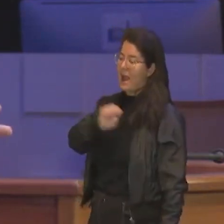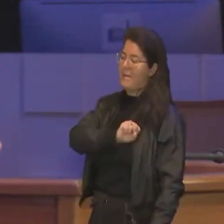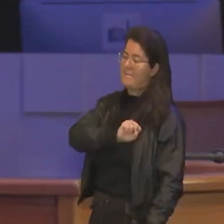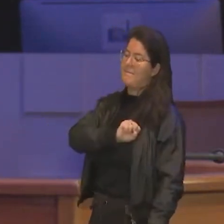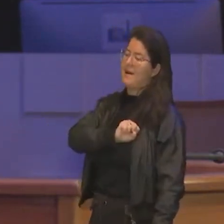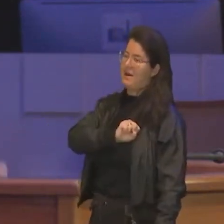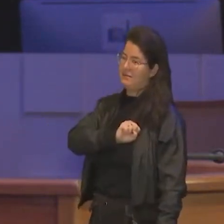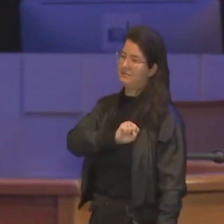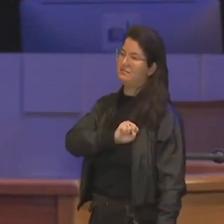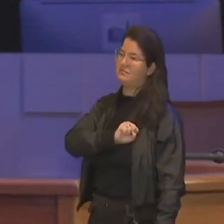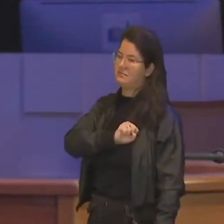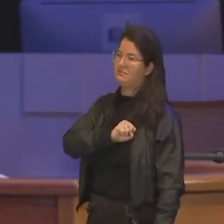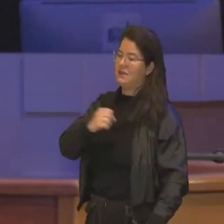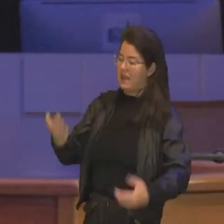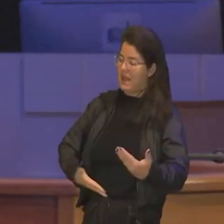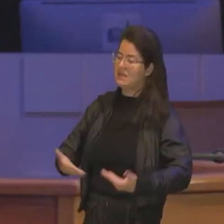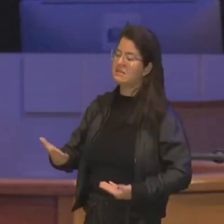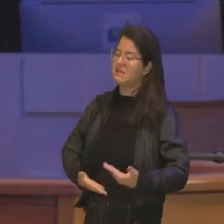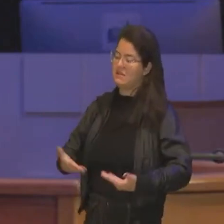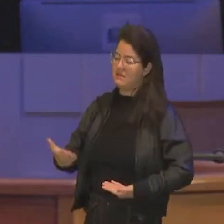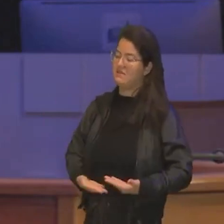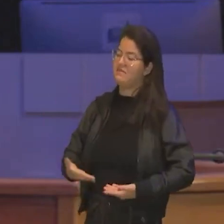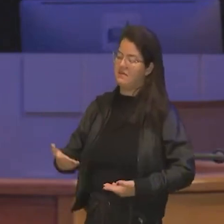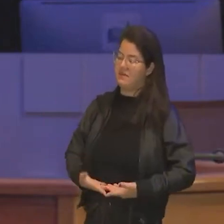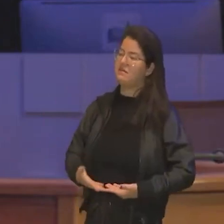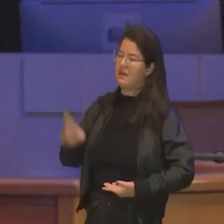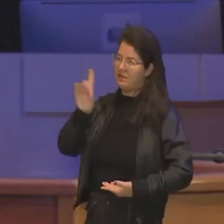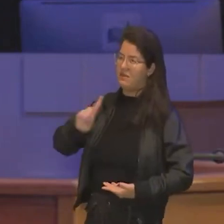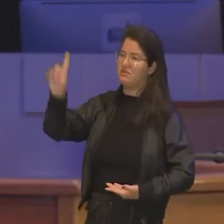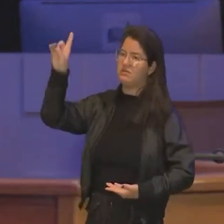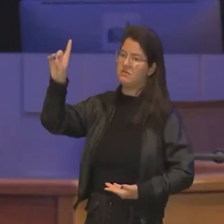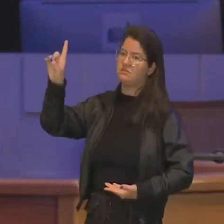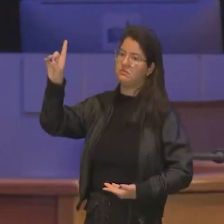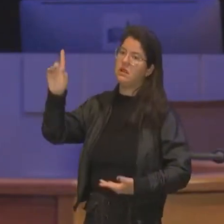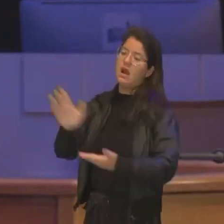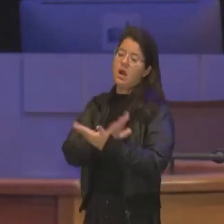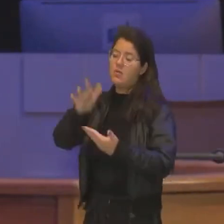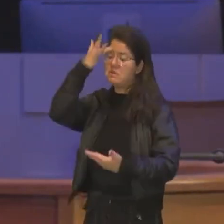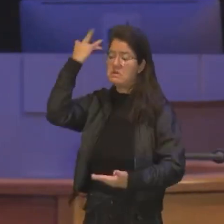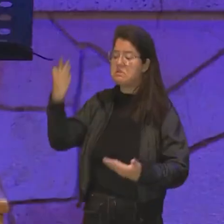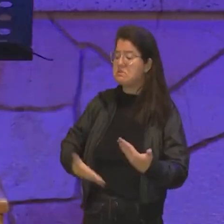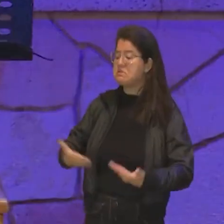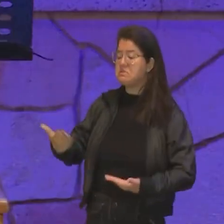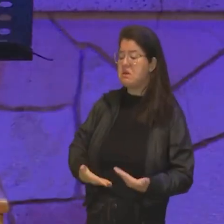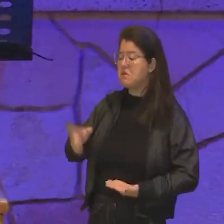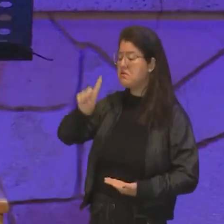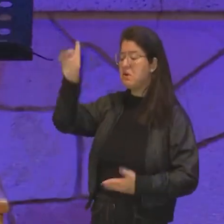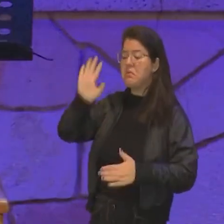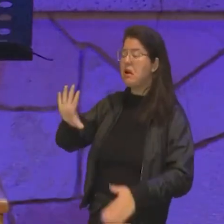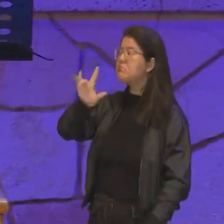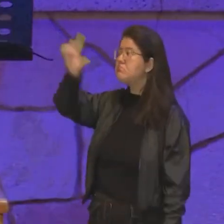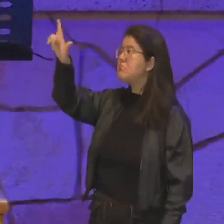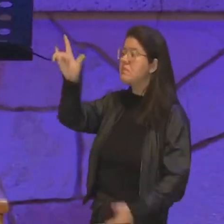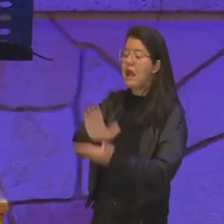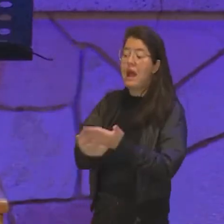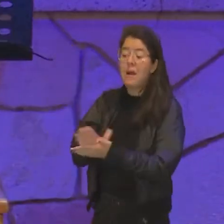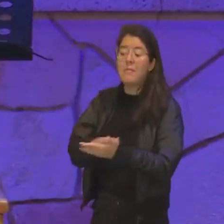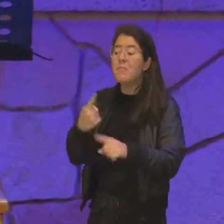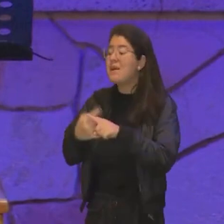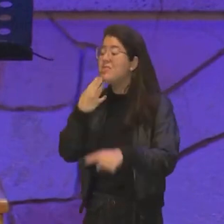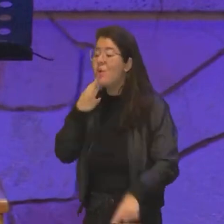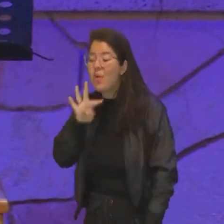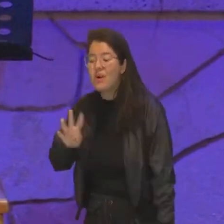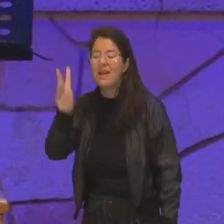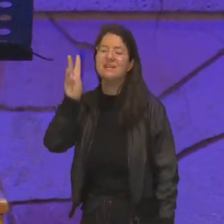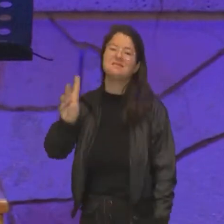uma diferença em servir a Deus e amar a Deus. Muitos servem, talvez sem amar a Deus, porque não conhecem a